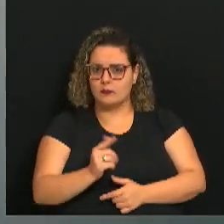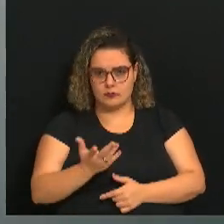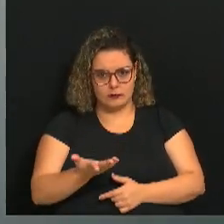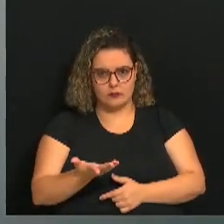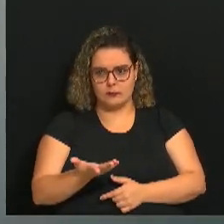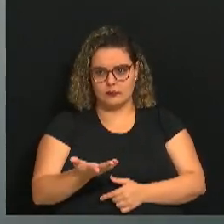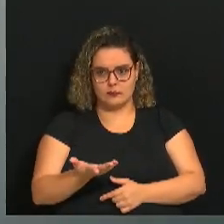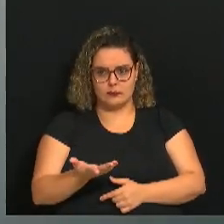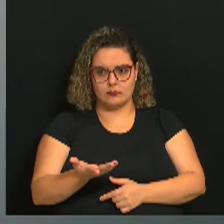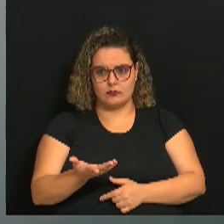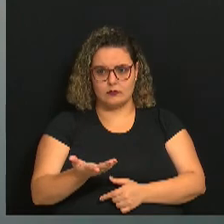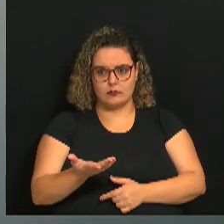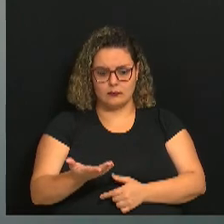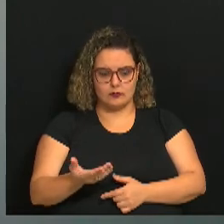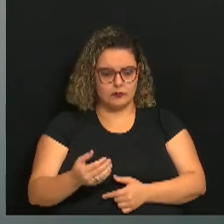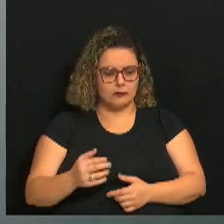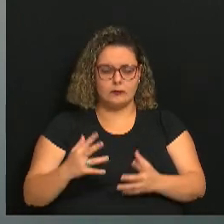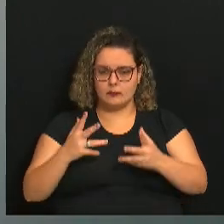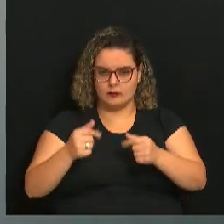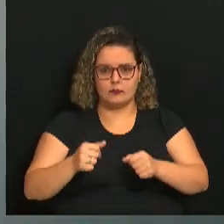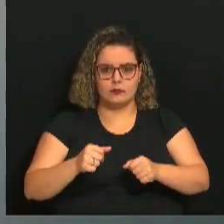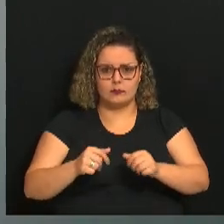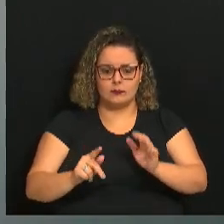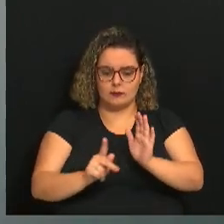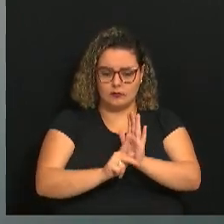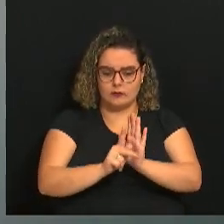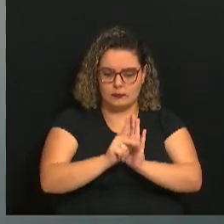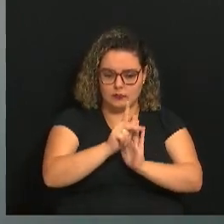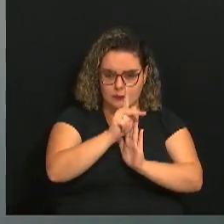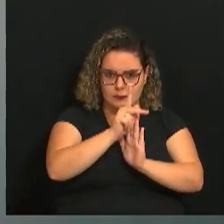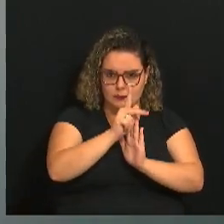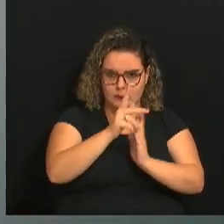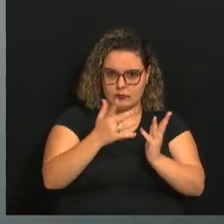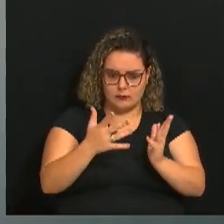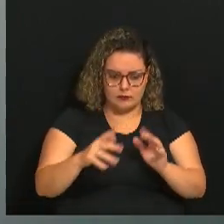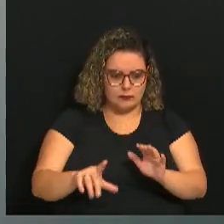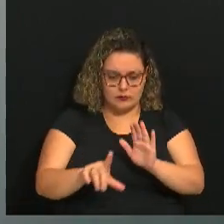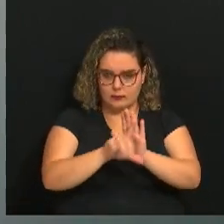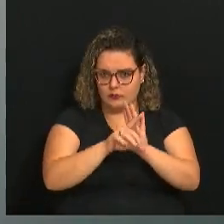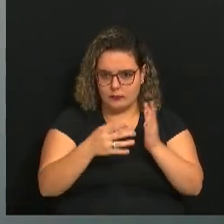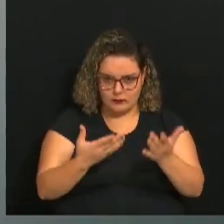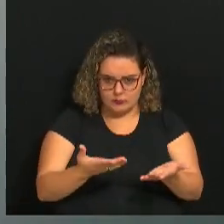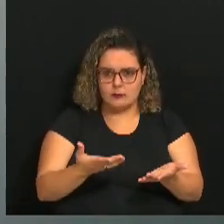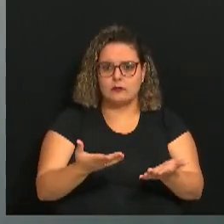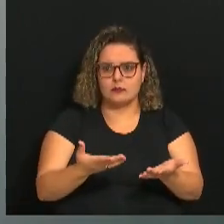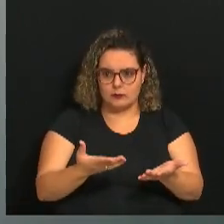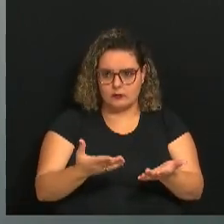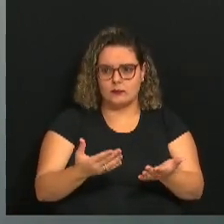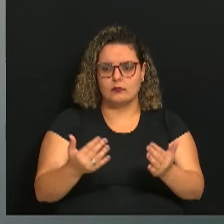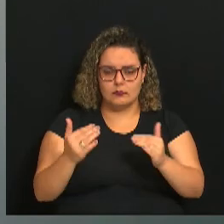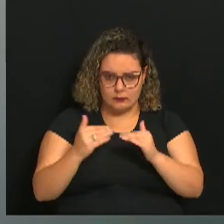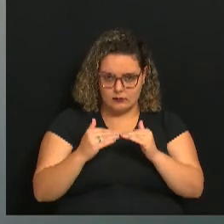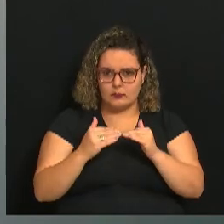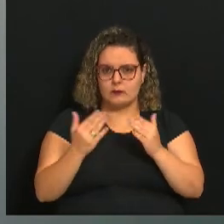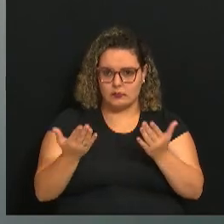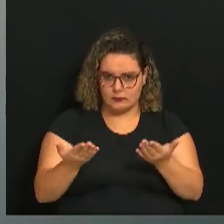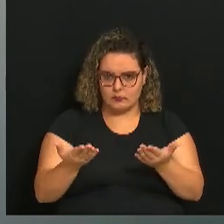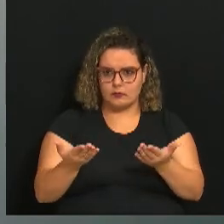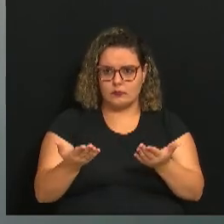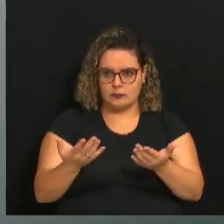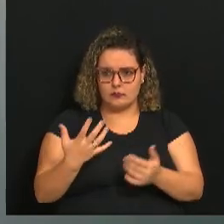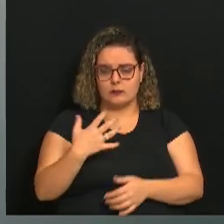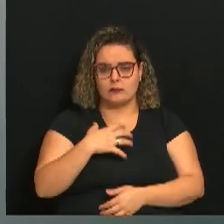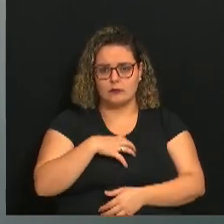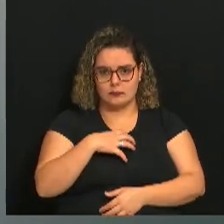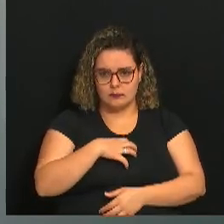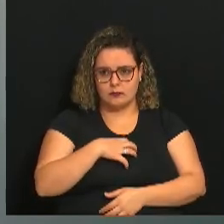nocivas impostas aí por essas questões trabalhistas. A gente tem clareza disso, sim, vereador. Eu concordo que isso, de alguma maneira,